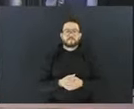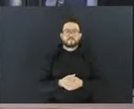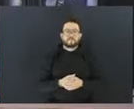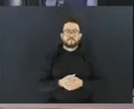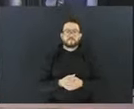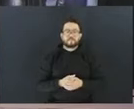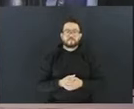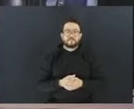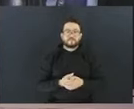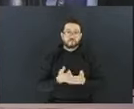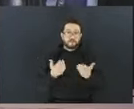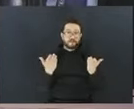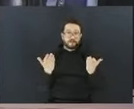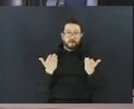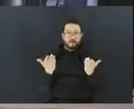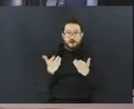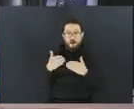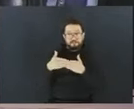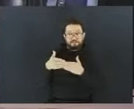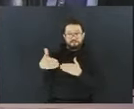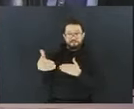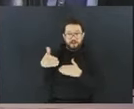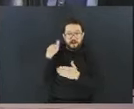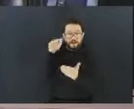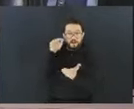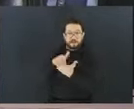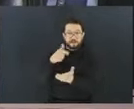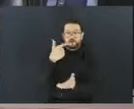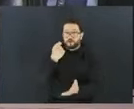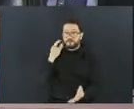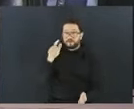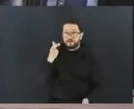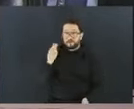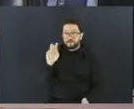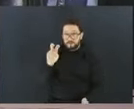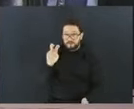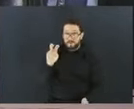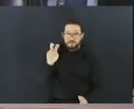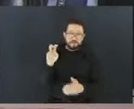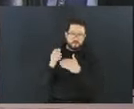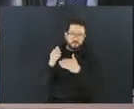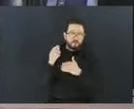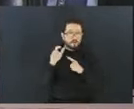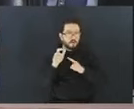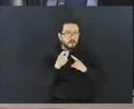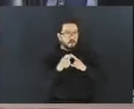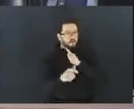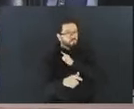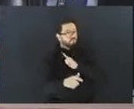até 2025 a gente tem esse compromisso do governo do Estado. Em relação ao que o senhor falou também